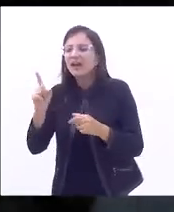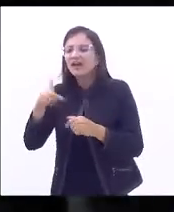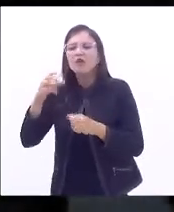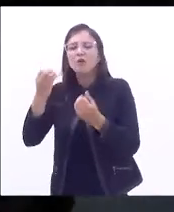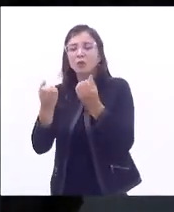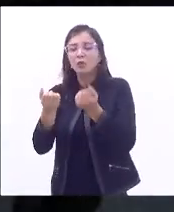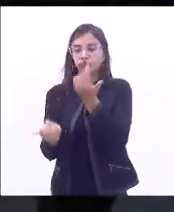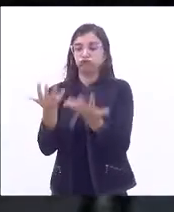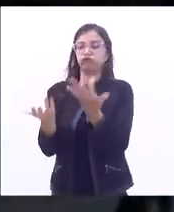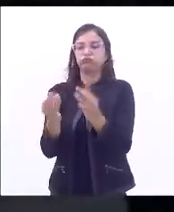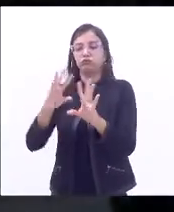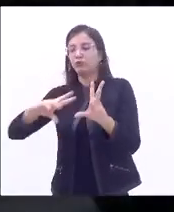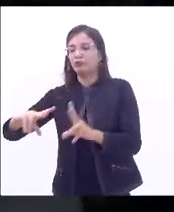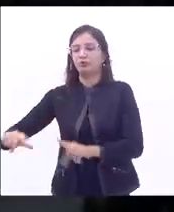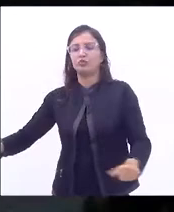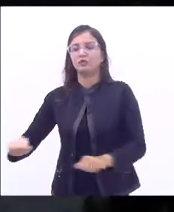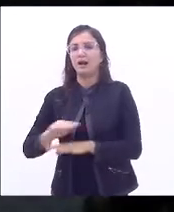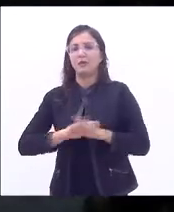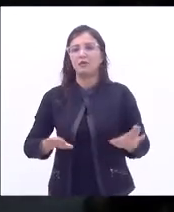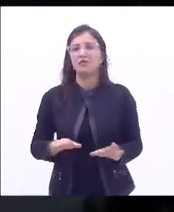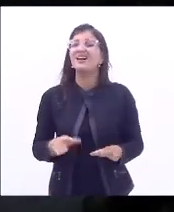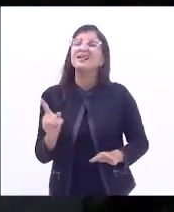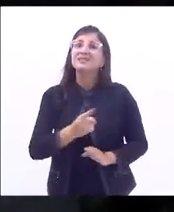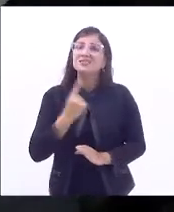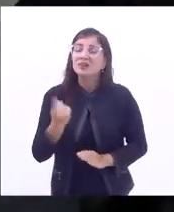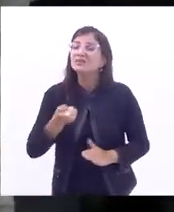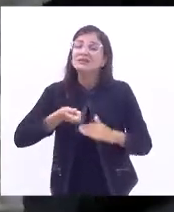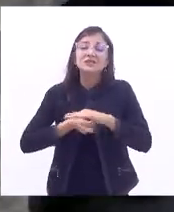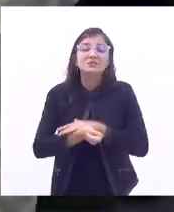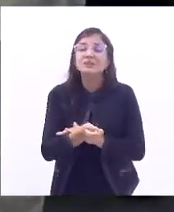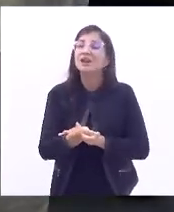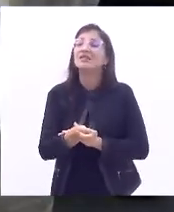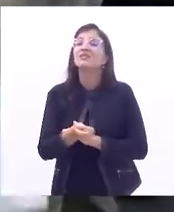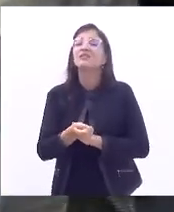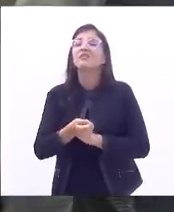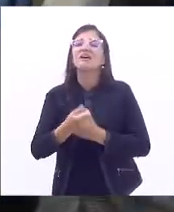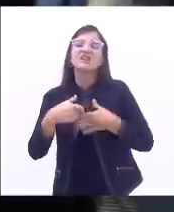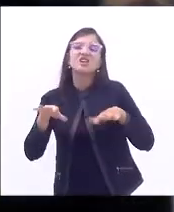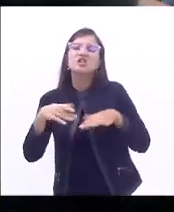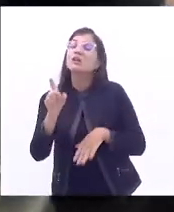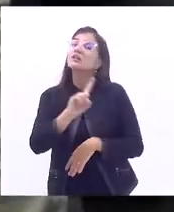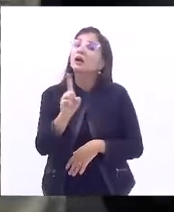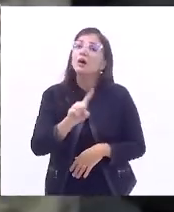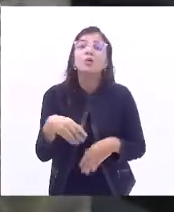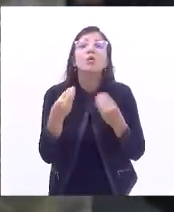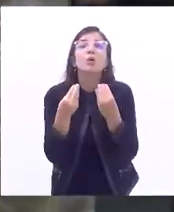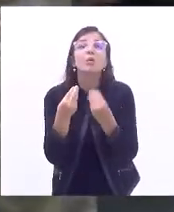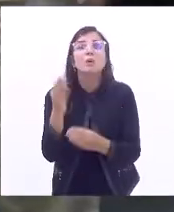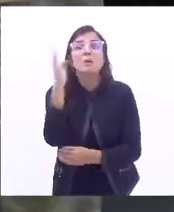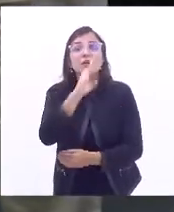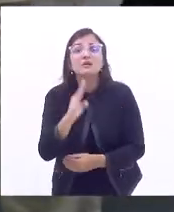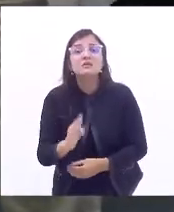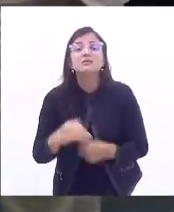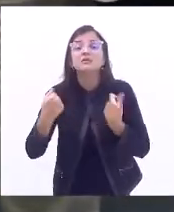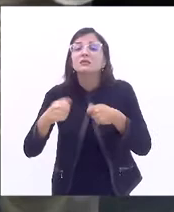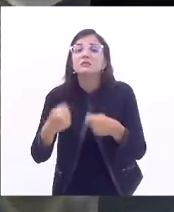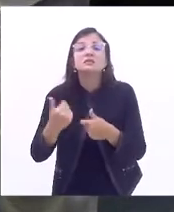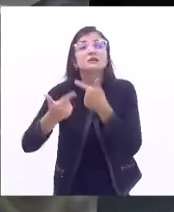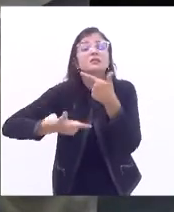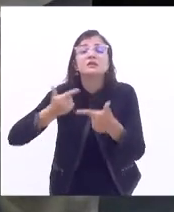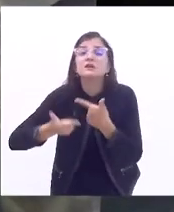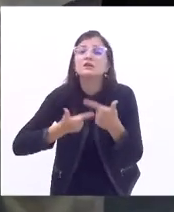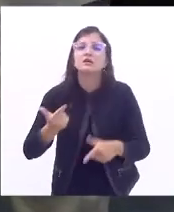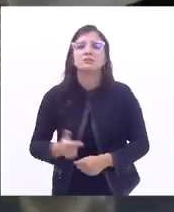desse investimento, dessa condição. Como é que o Brasil vai dar emprego se nós